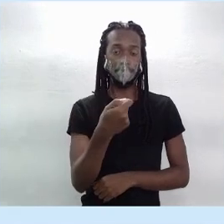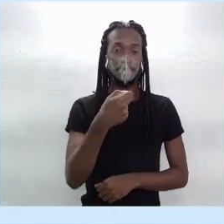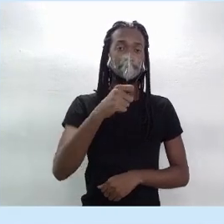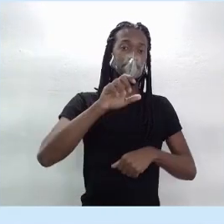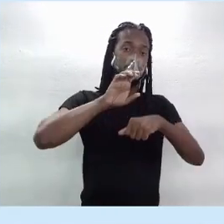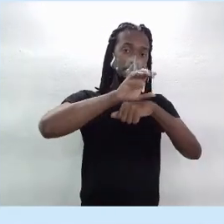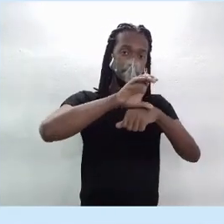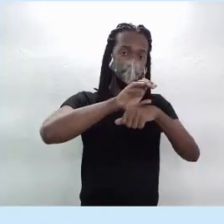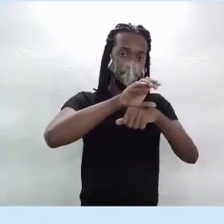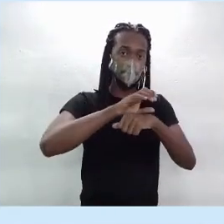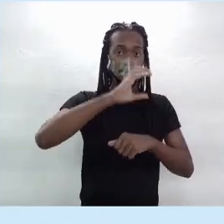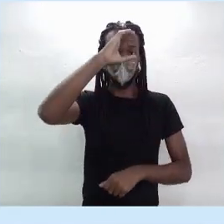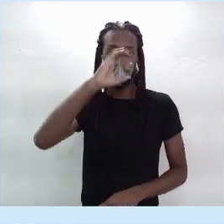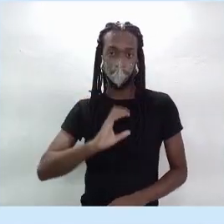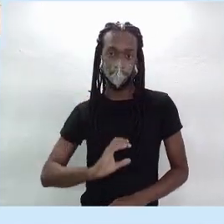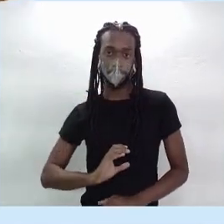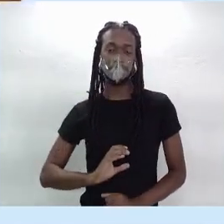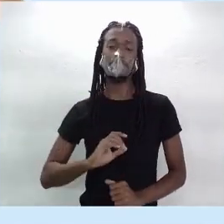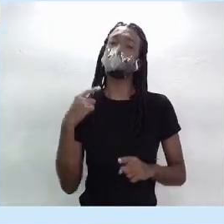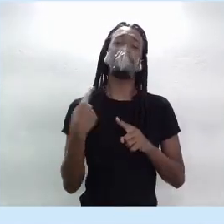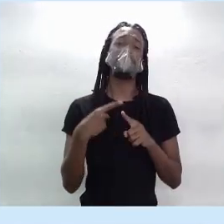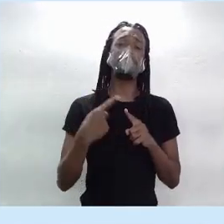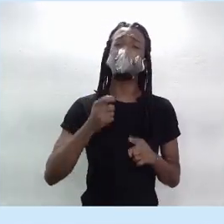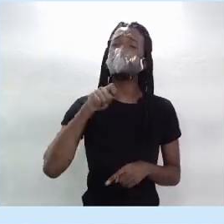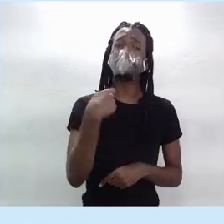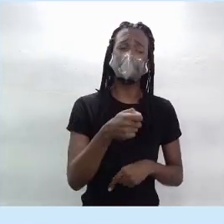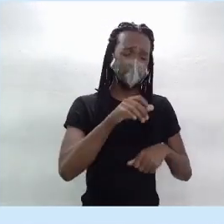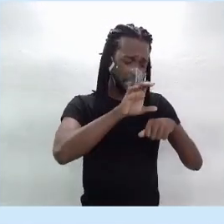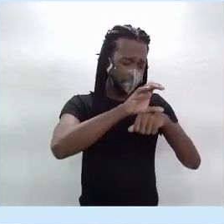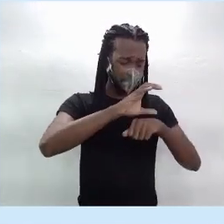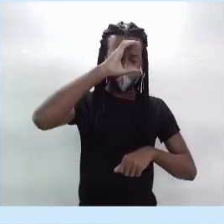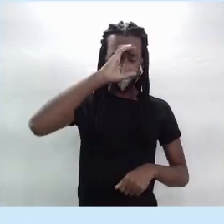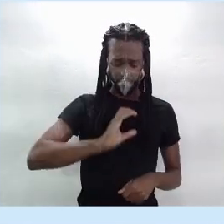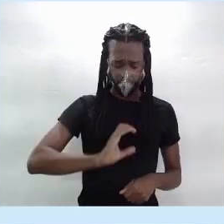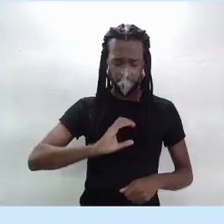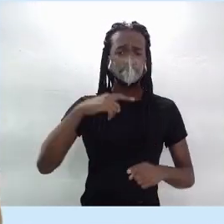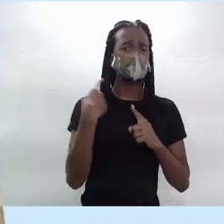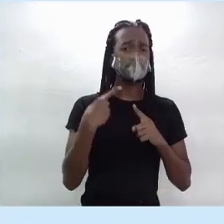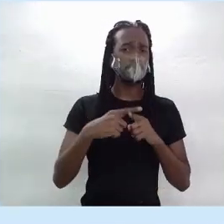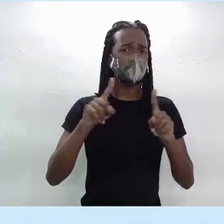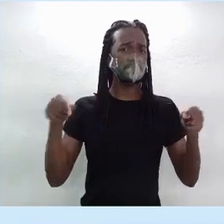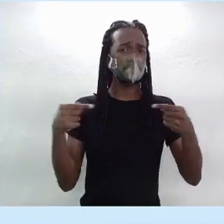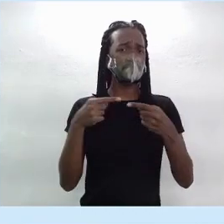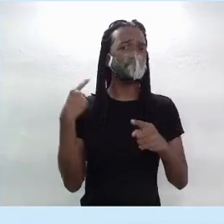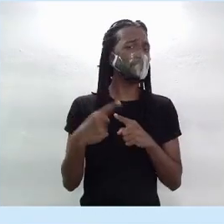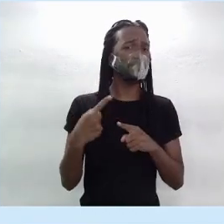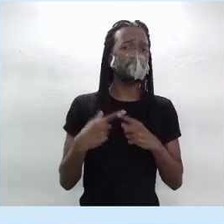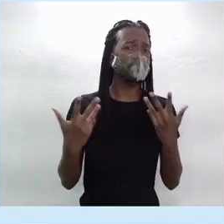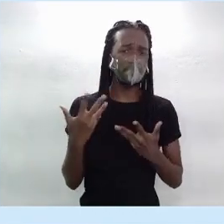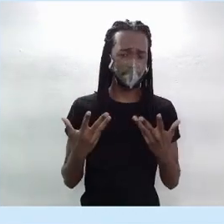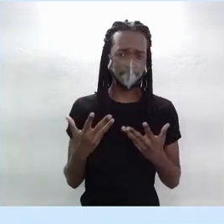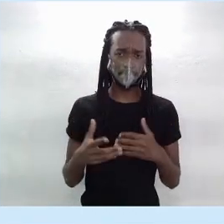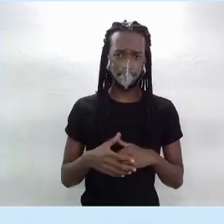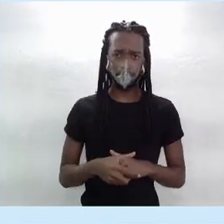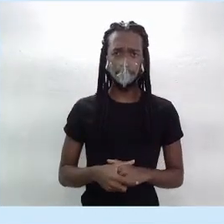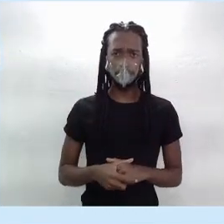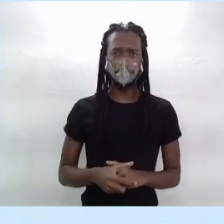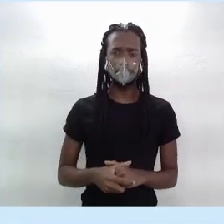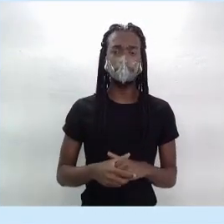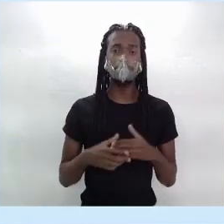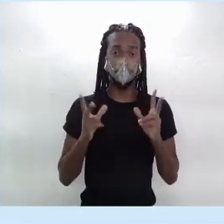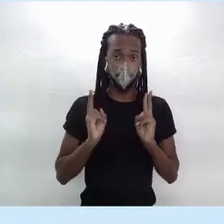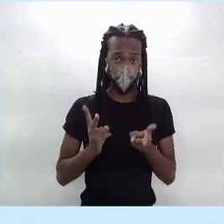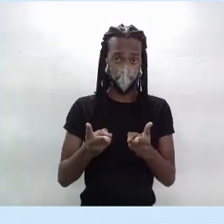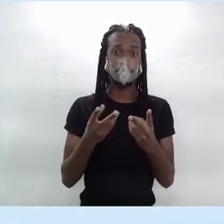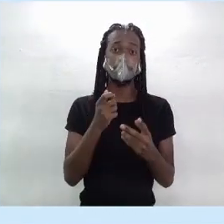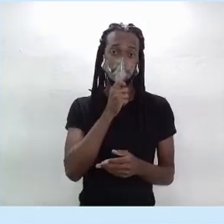Constituição Cidadã. Mas por que será que ela é chamada de Constituição Cidadã. Vamos